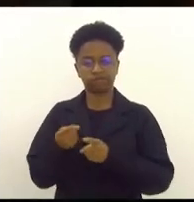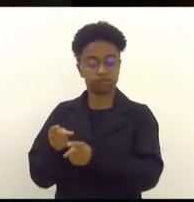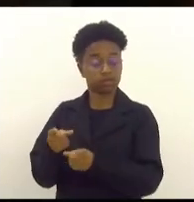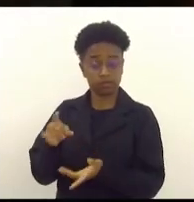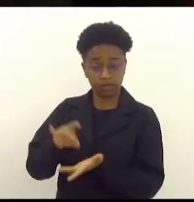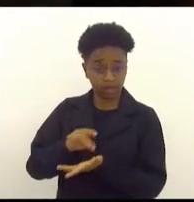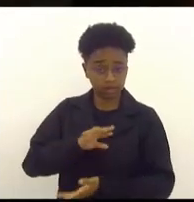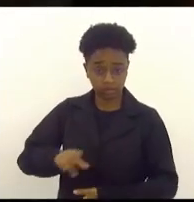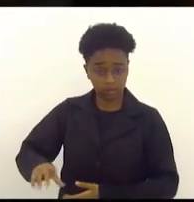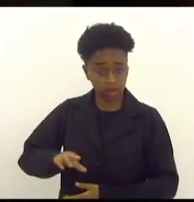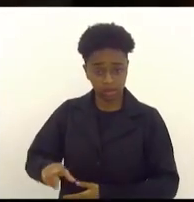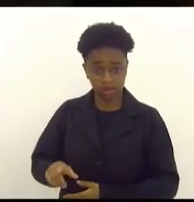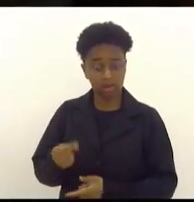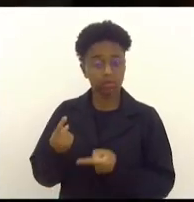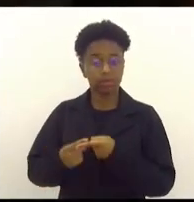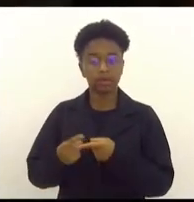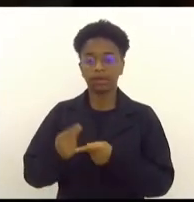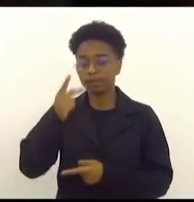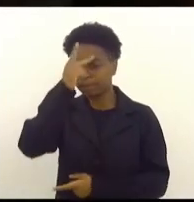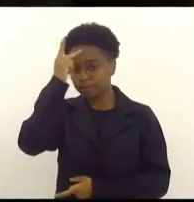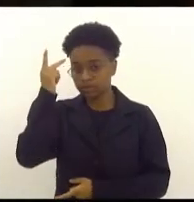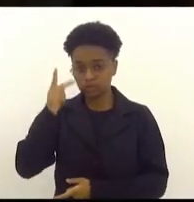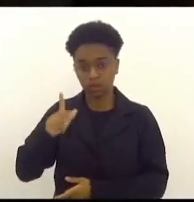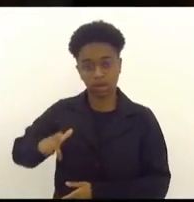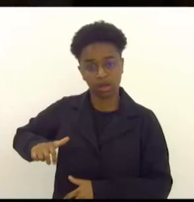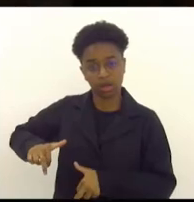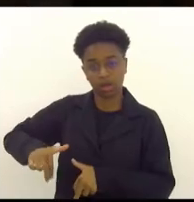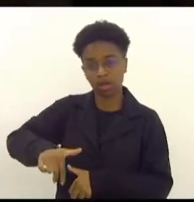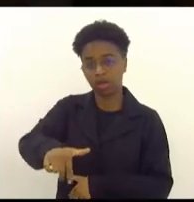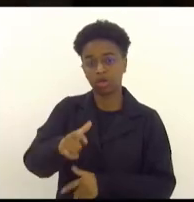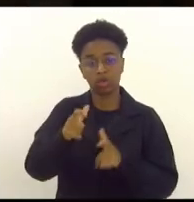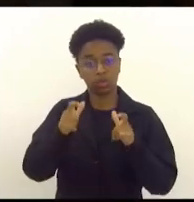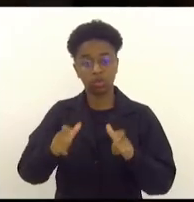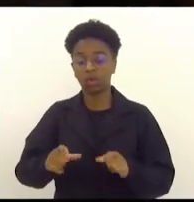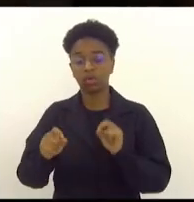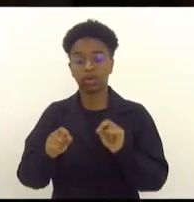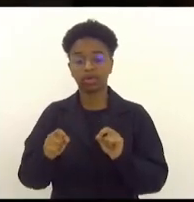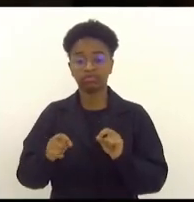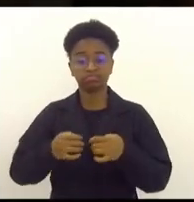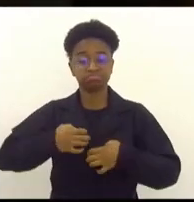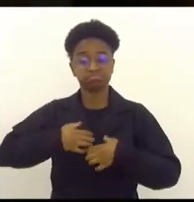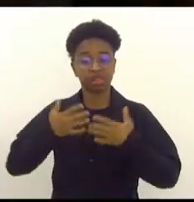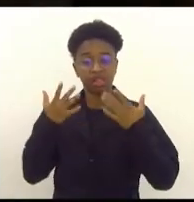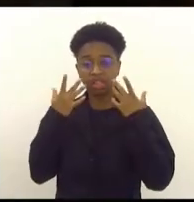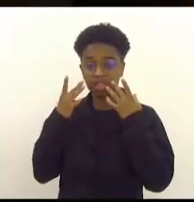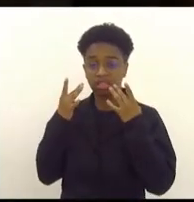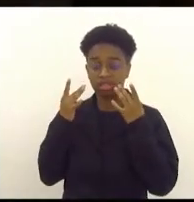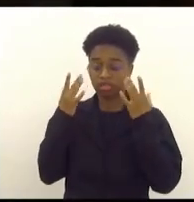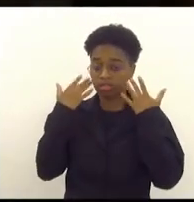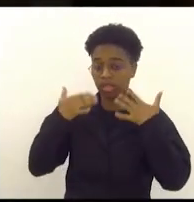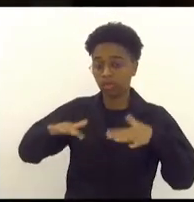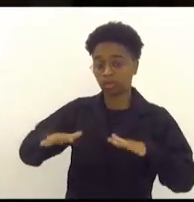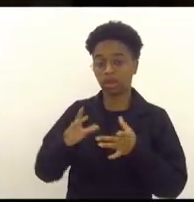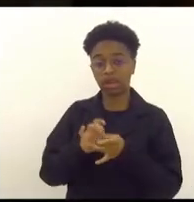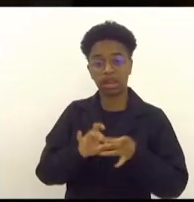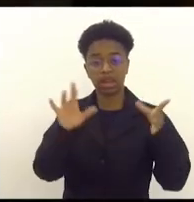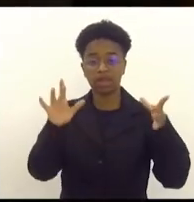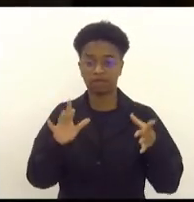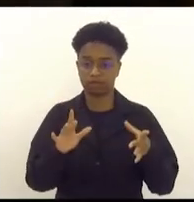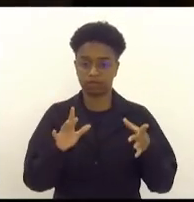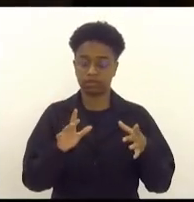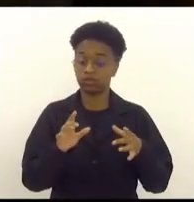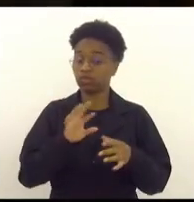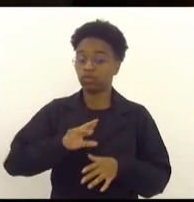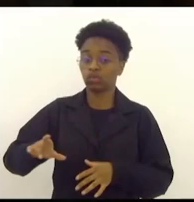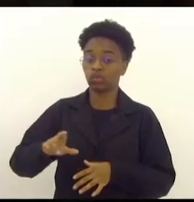exatamente as pessoas que estão naquele espaço São pessoas que praticam naturismo e não entram em outros espaços e